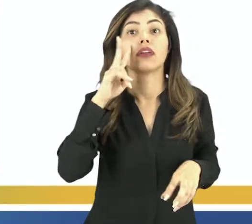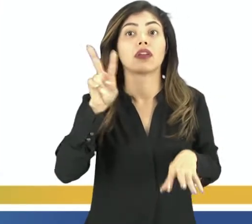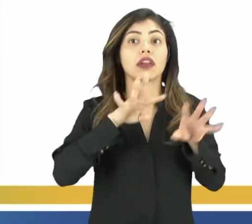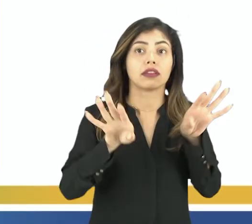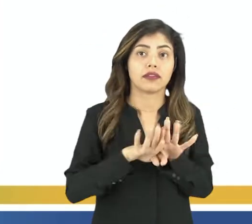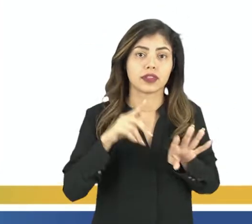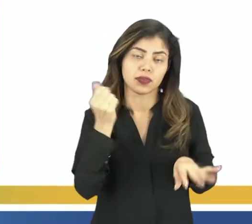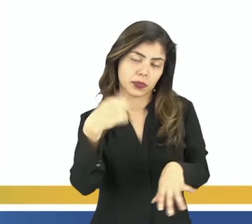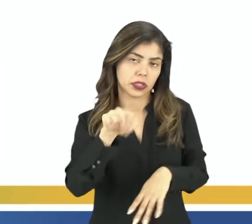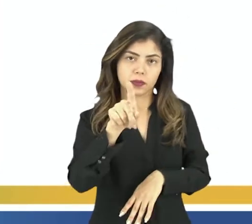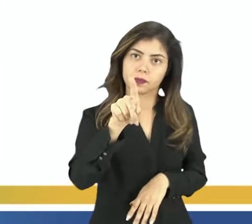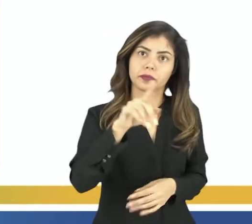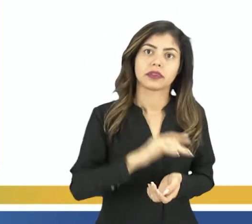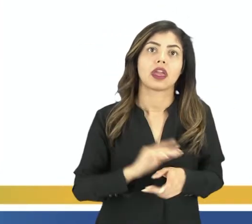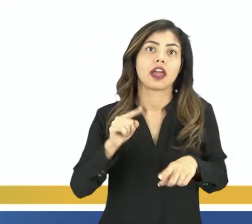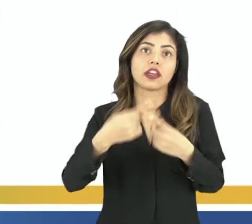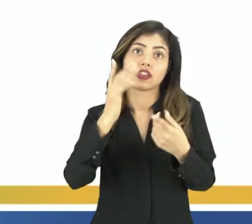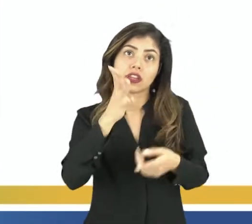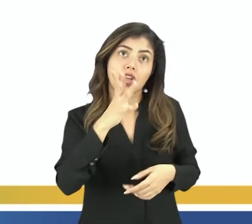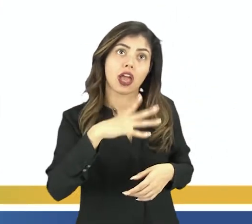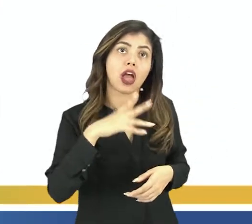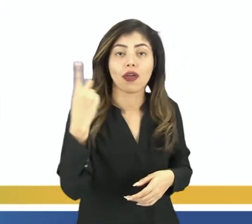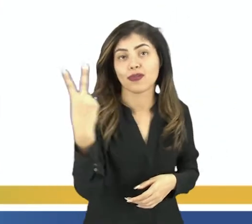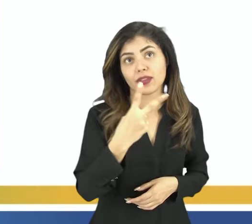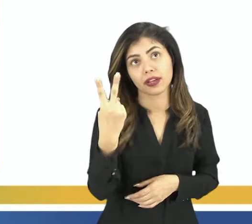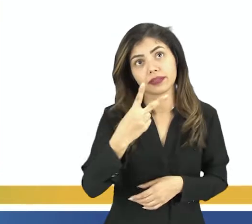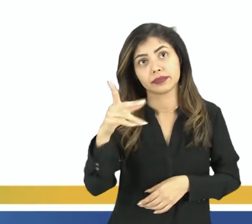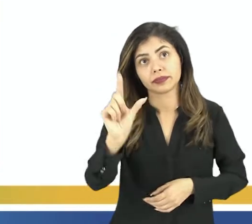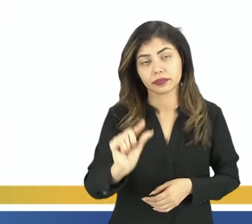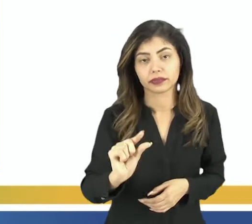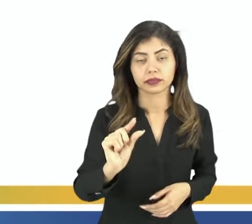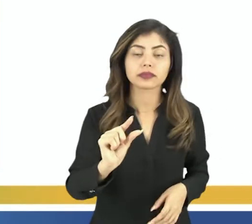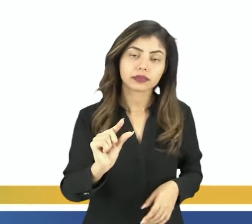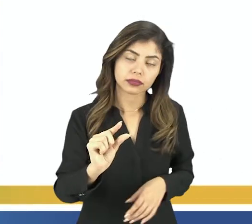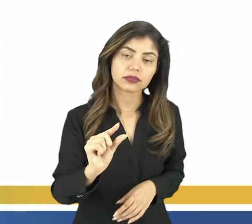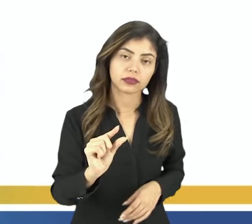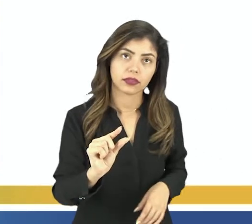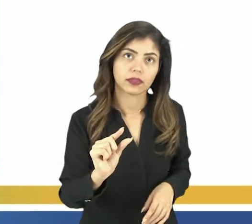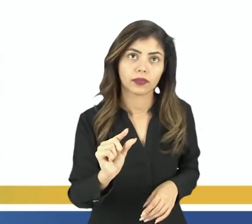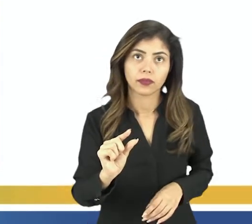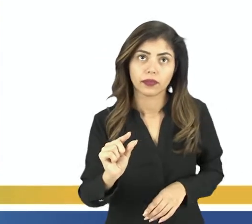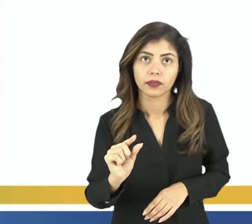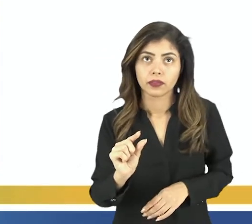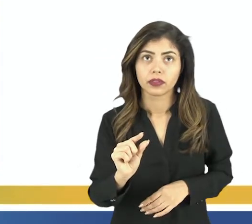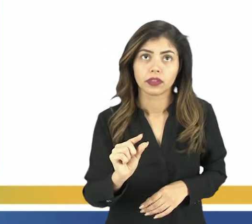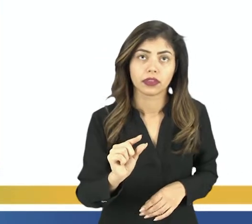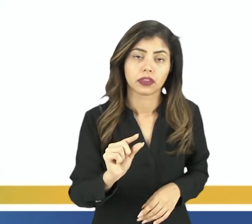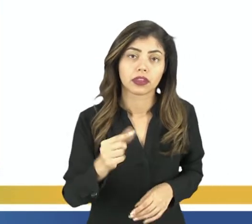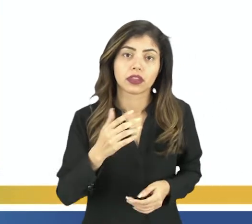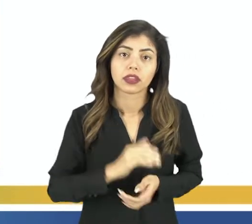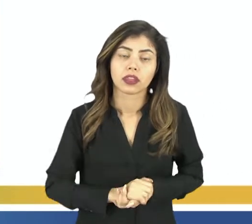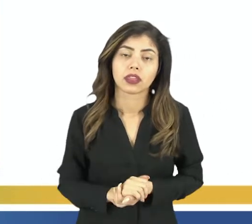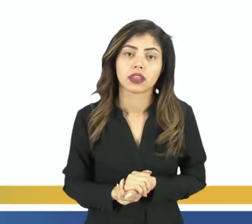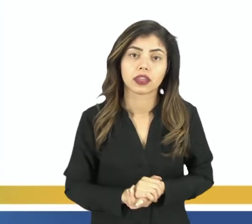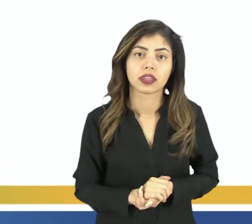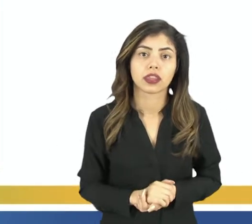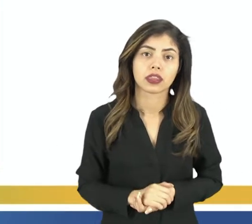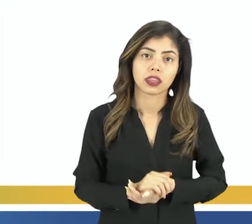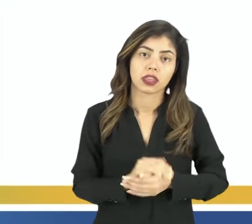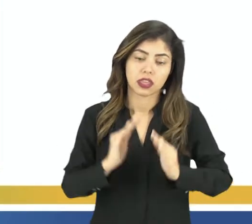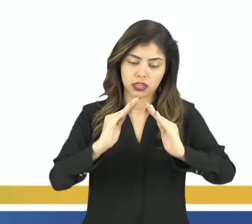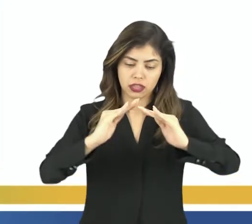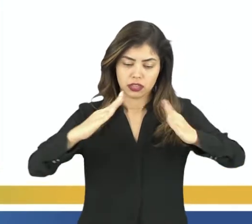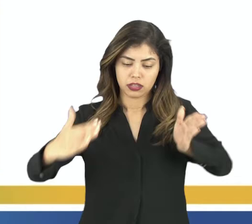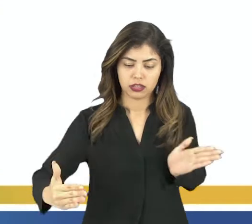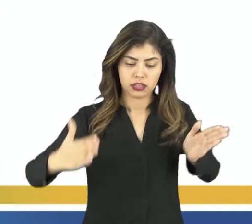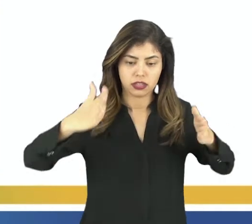presenciando o evento. Aquele que é o segundo menor, ou o segundo maior, o segundo, ele está em cima de